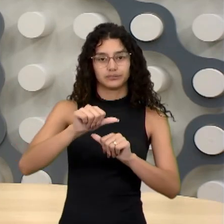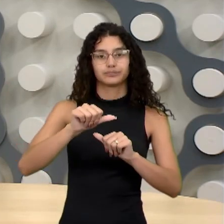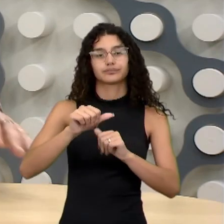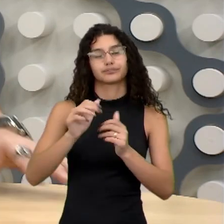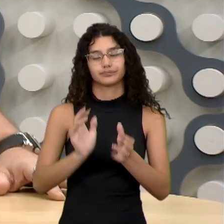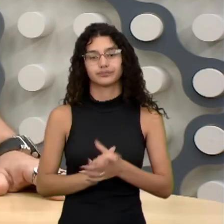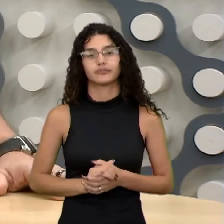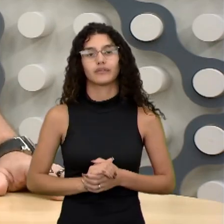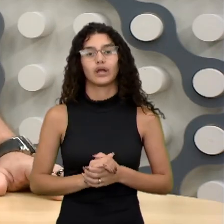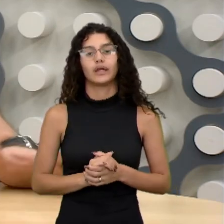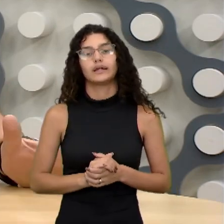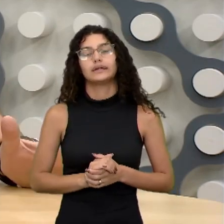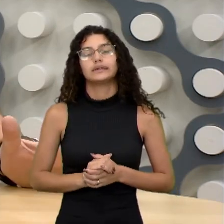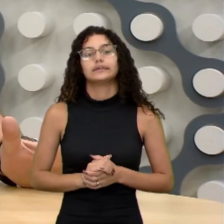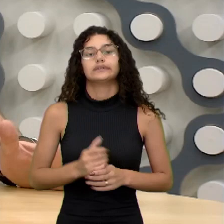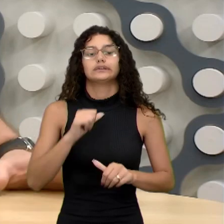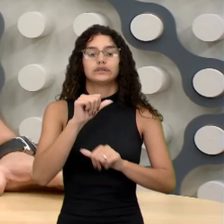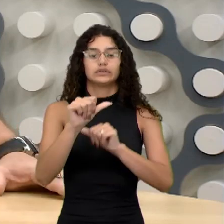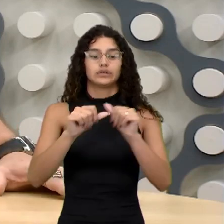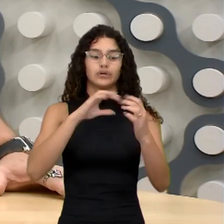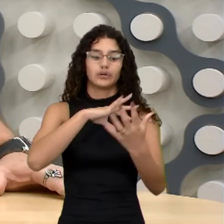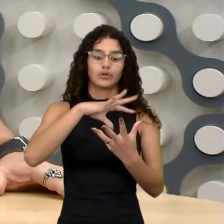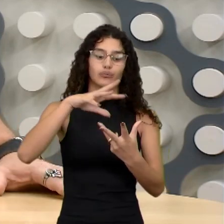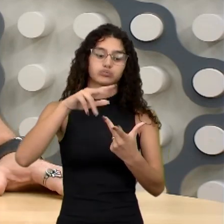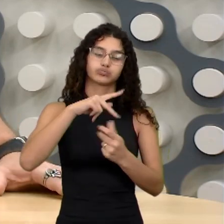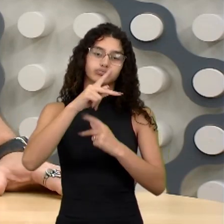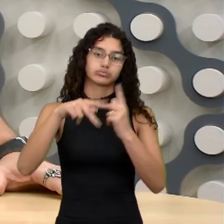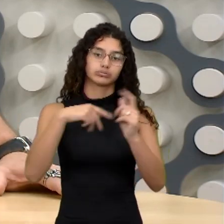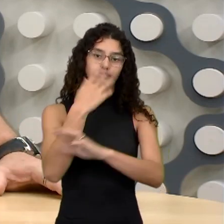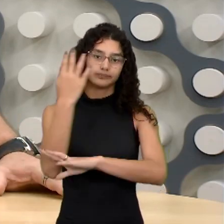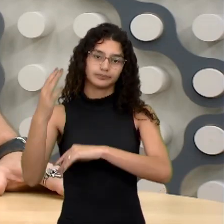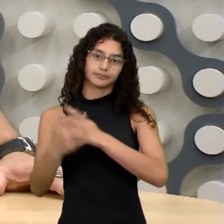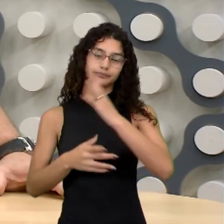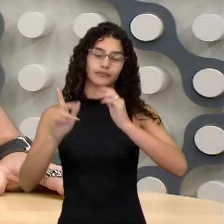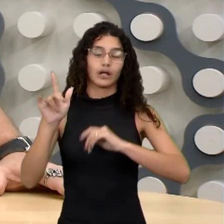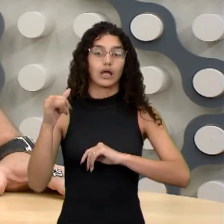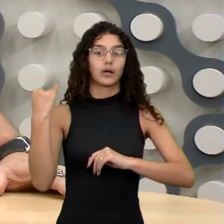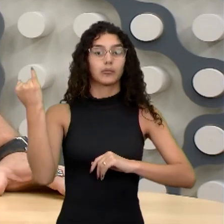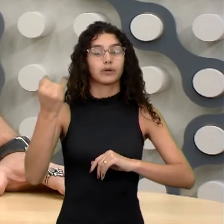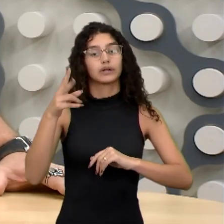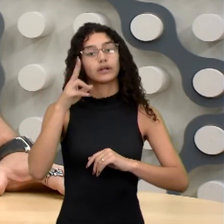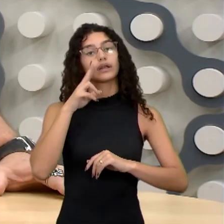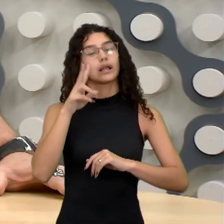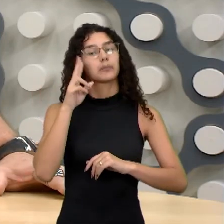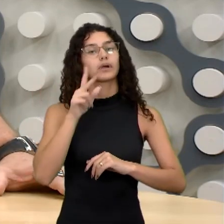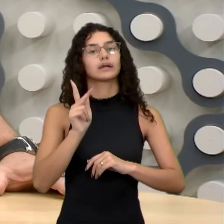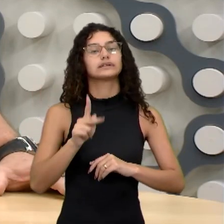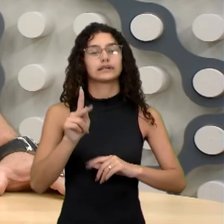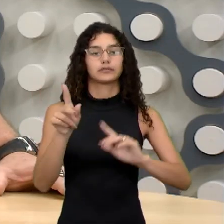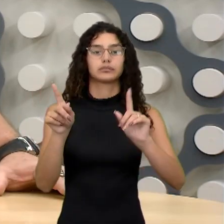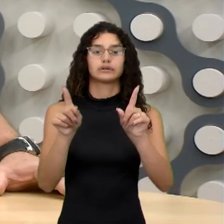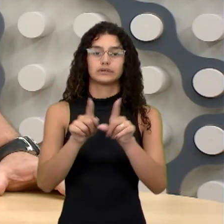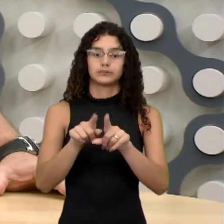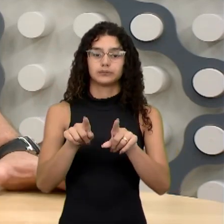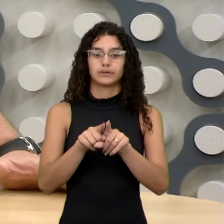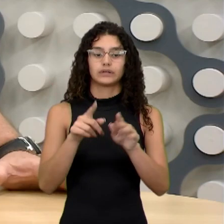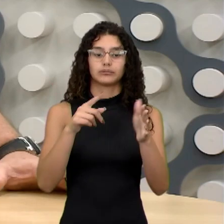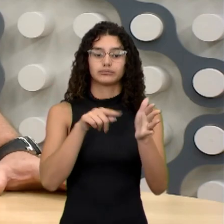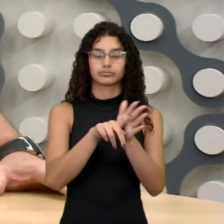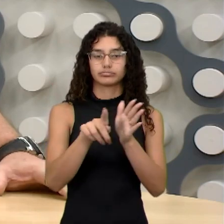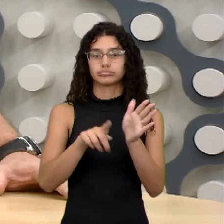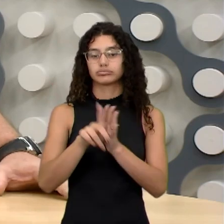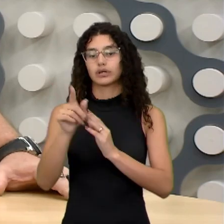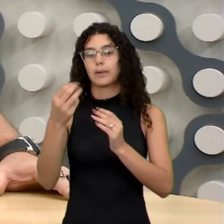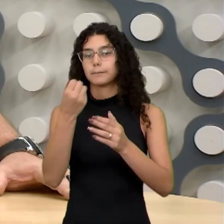interferem no cotidiano do planeta, né, da natureza. Então é importante sempre estar retratando aí essas questões aí, que é